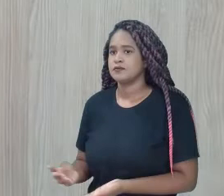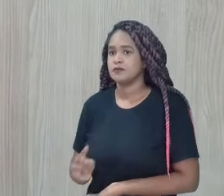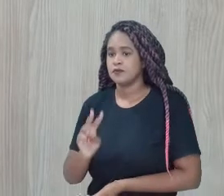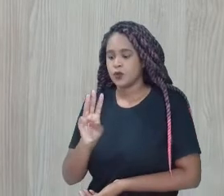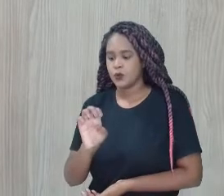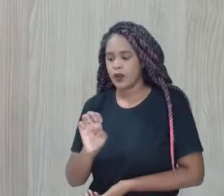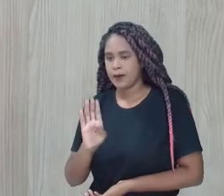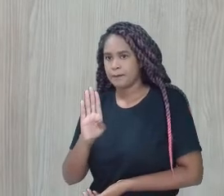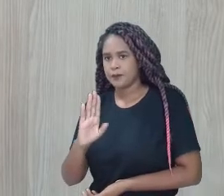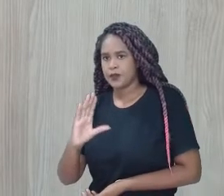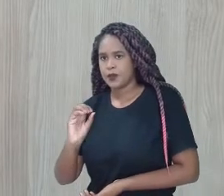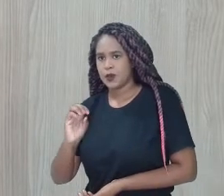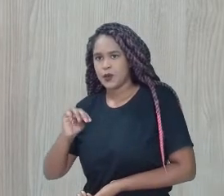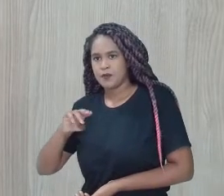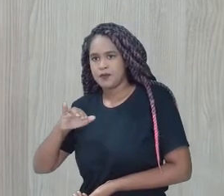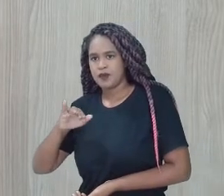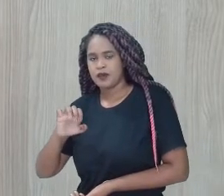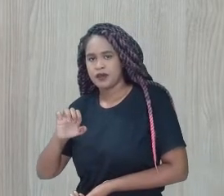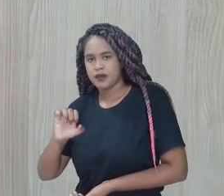são uma espécie de revista